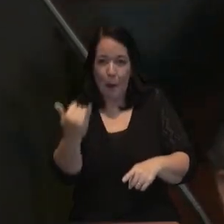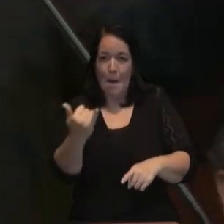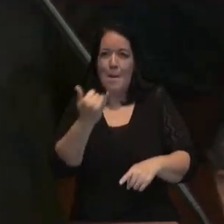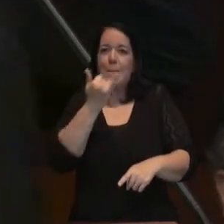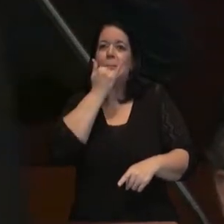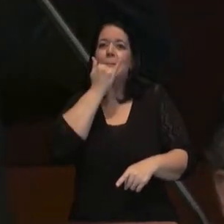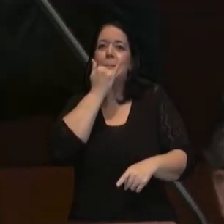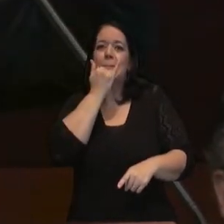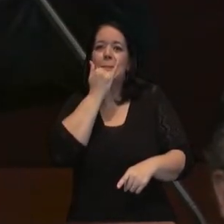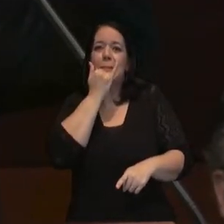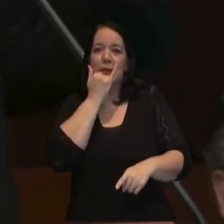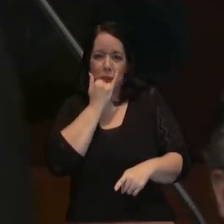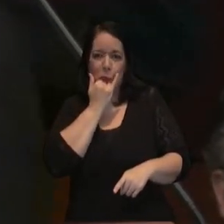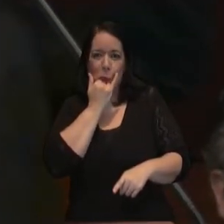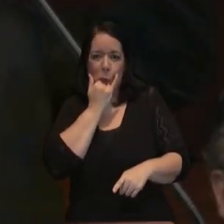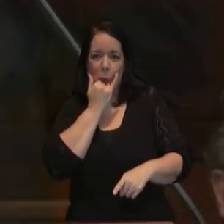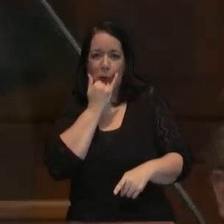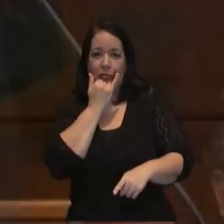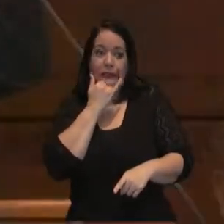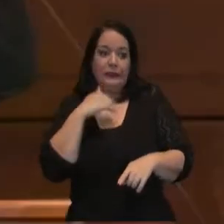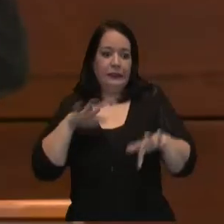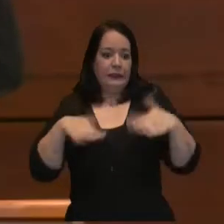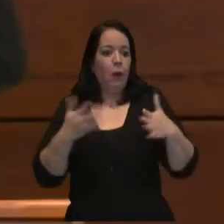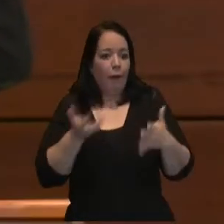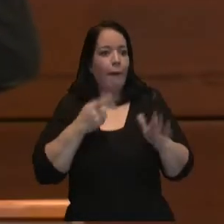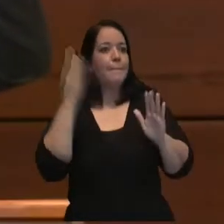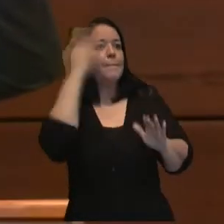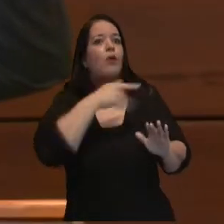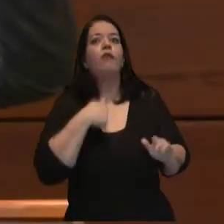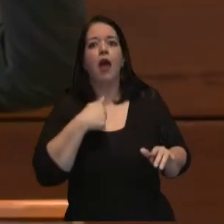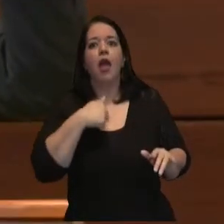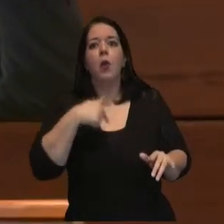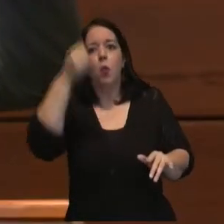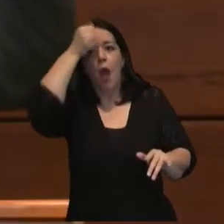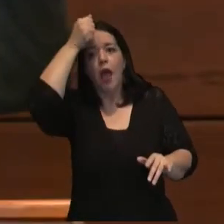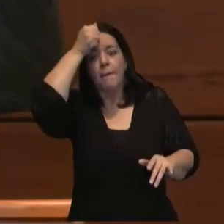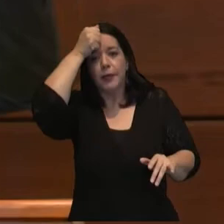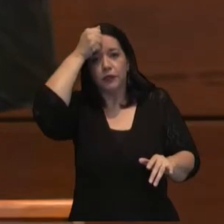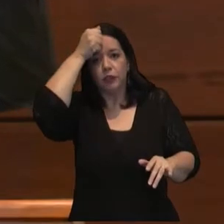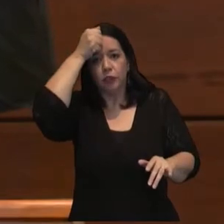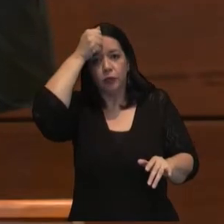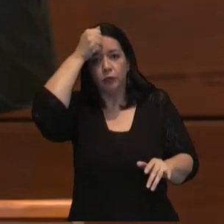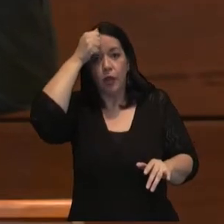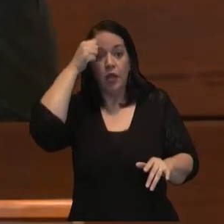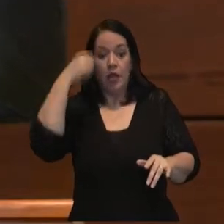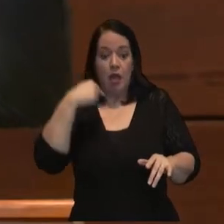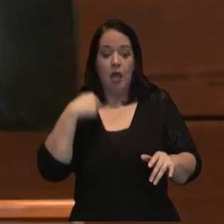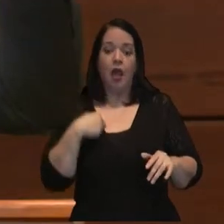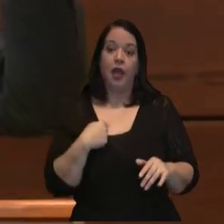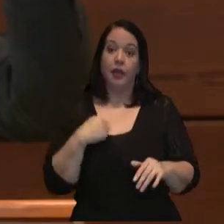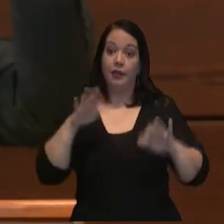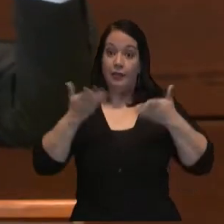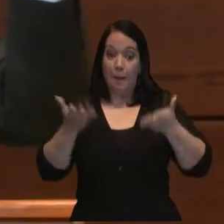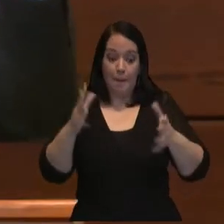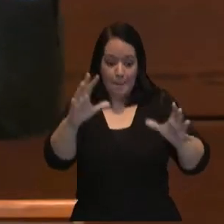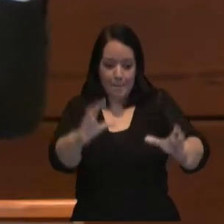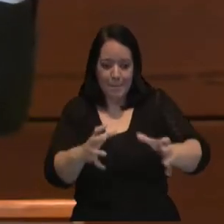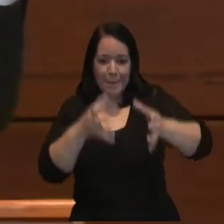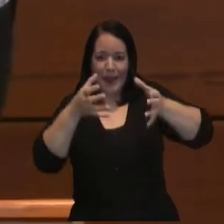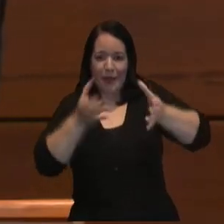público colocando uma vasilha com brasas vivas sobre a sua cabeça, meus queridos. Ah, meus